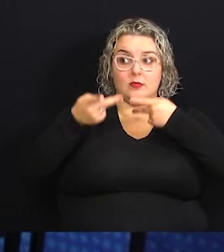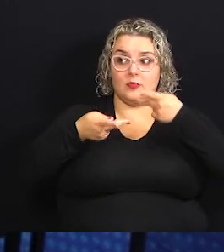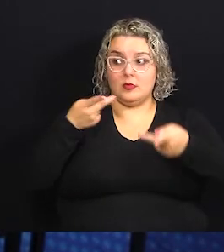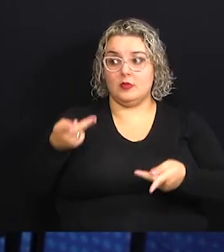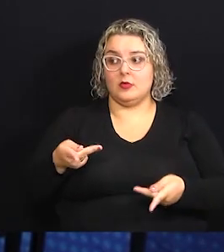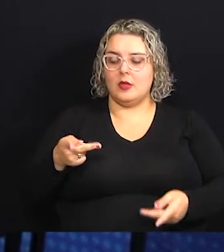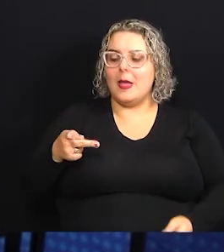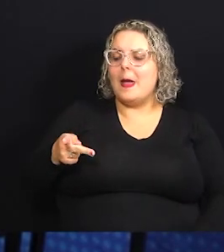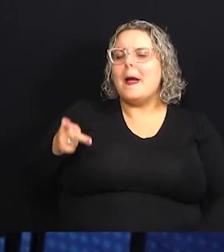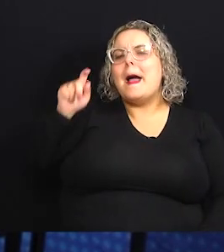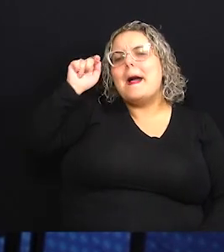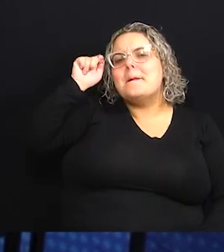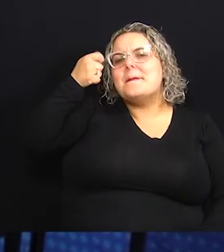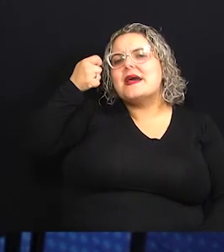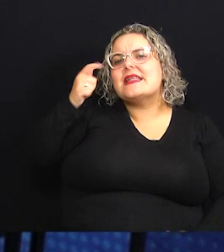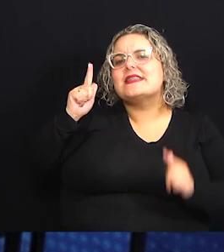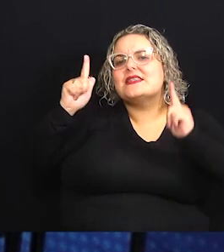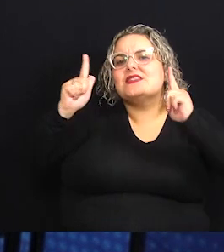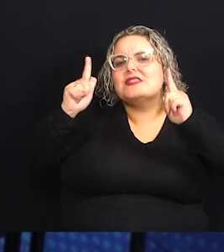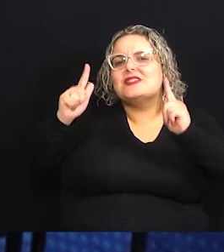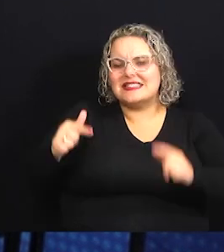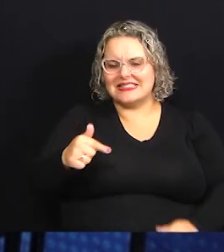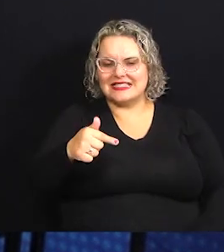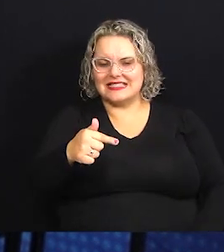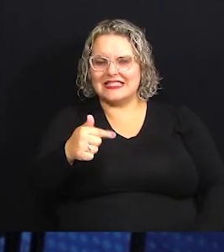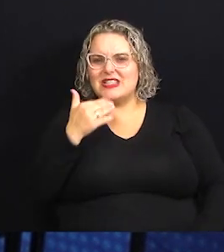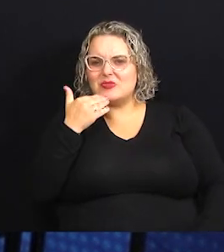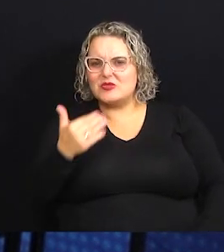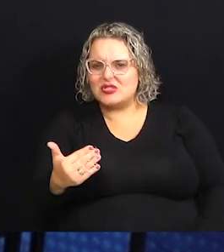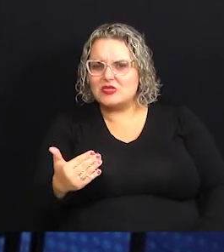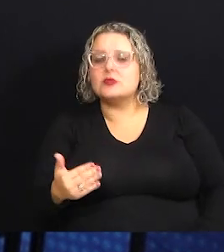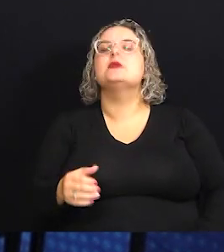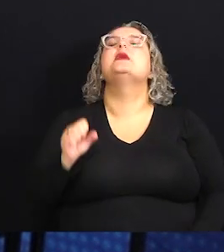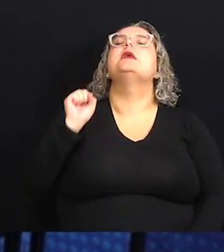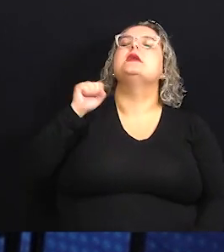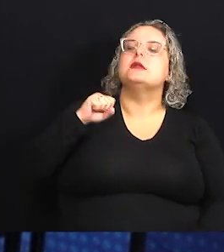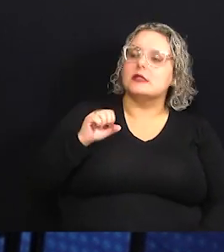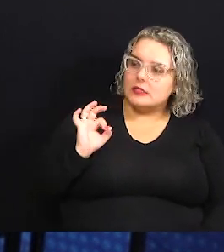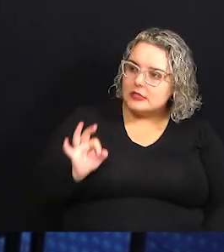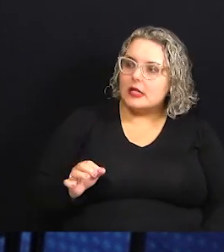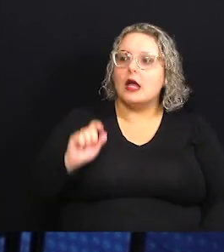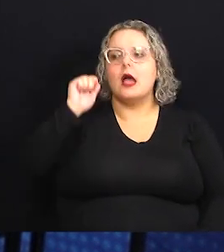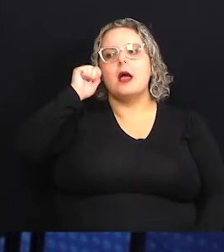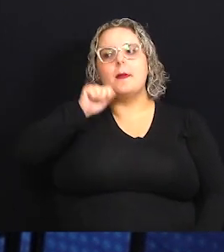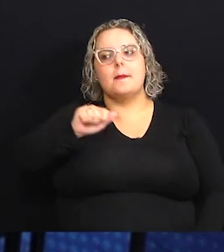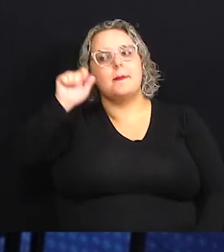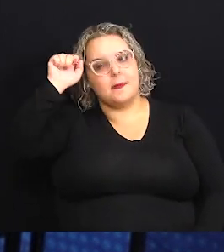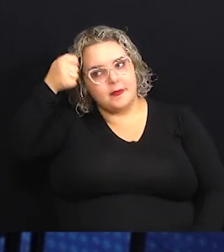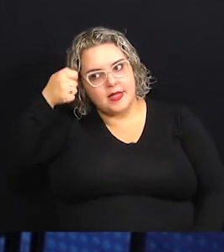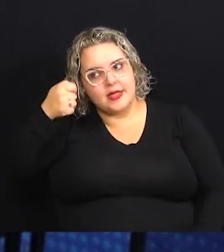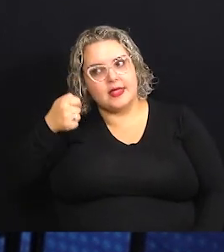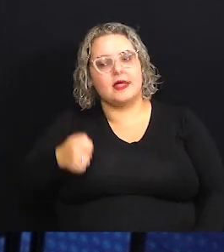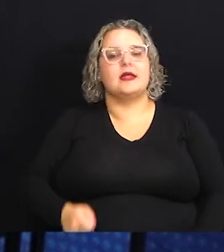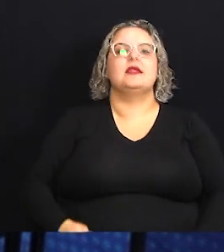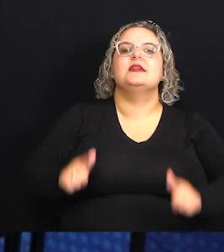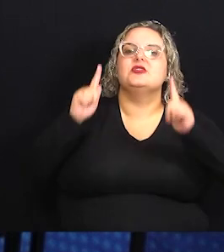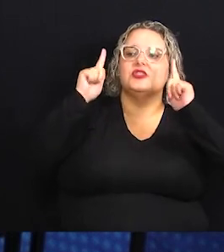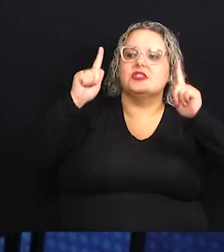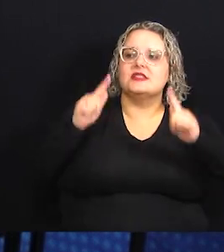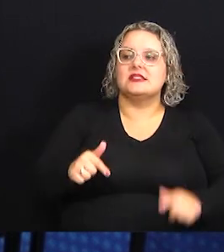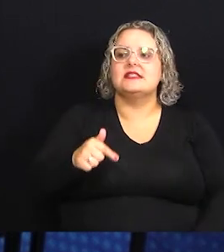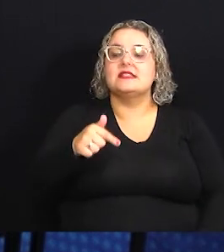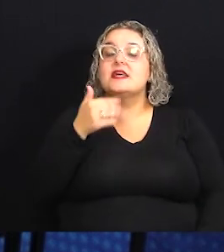sobre Preta de Greve e as 7 reivindicações? Exatamente, Preta de Greve e as 7